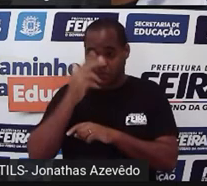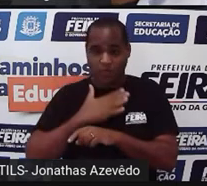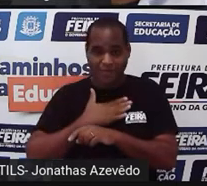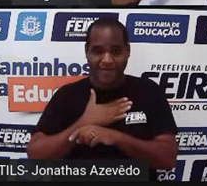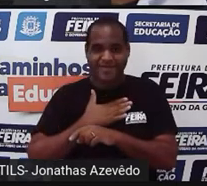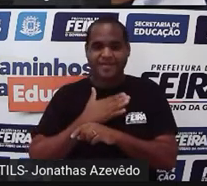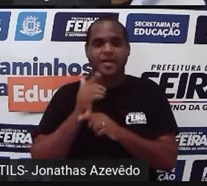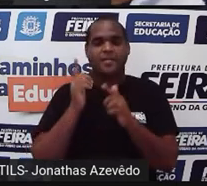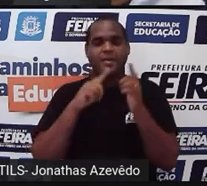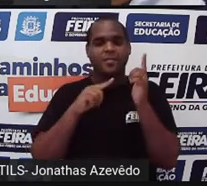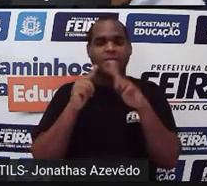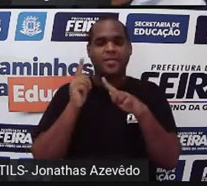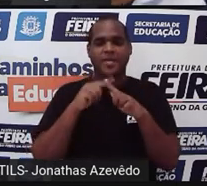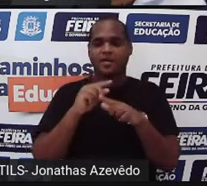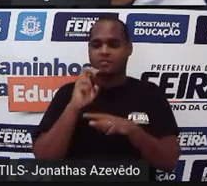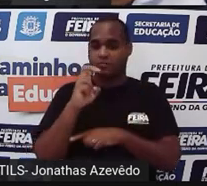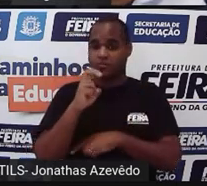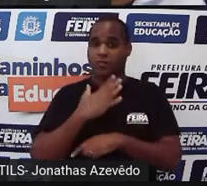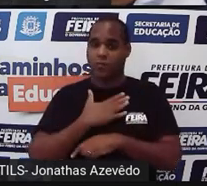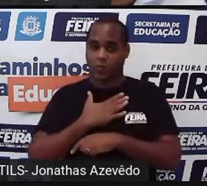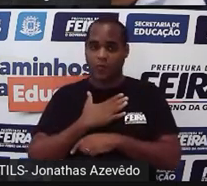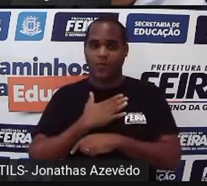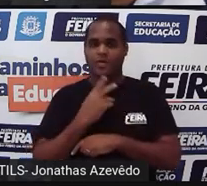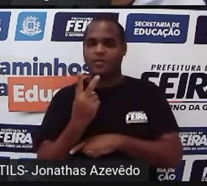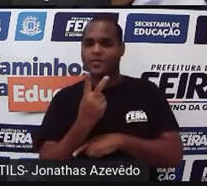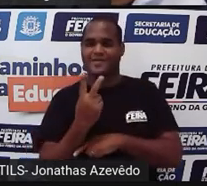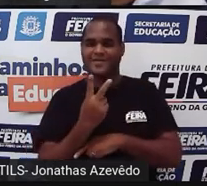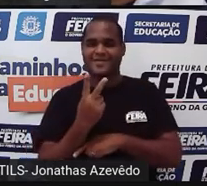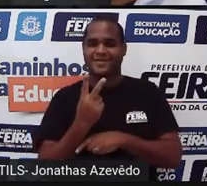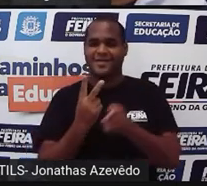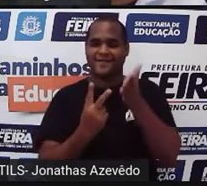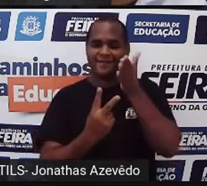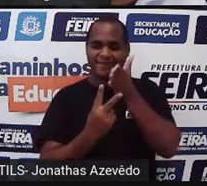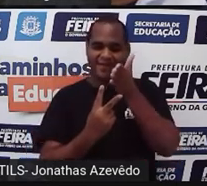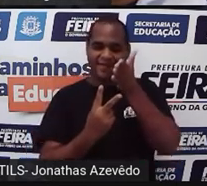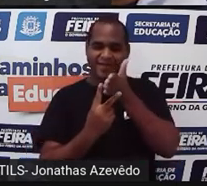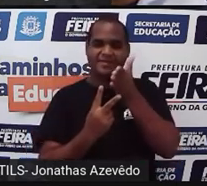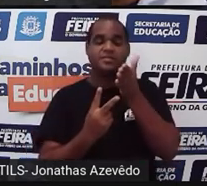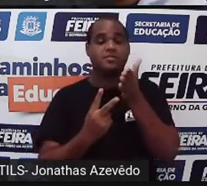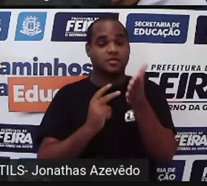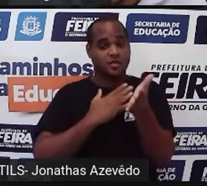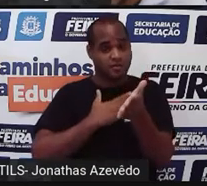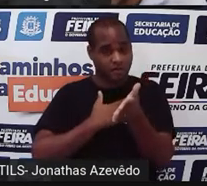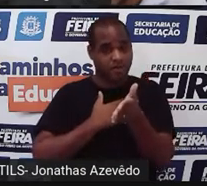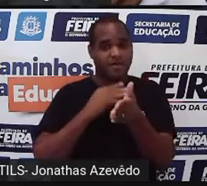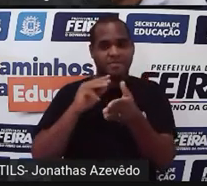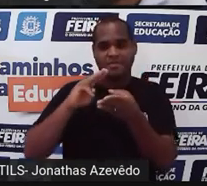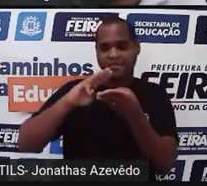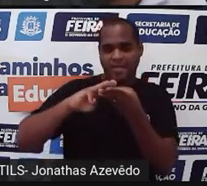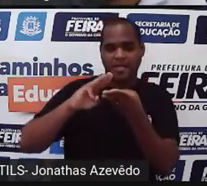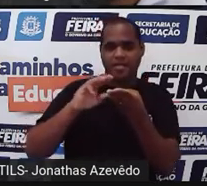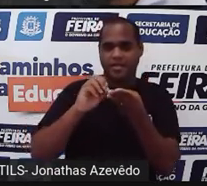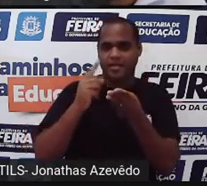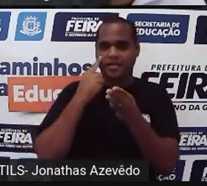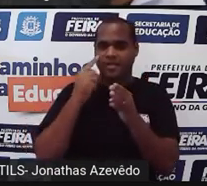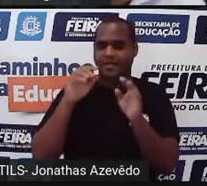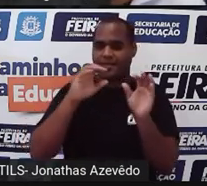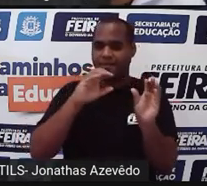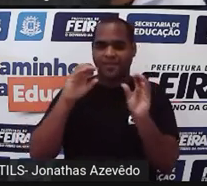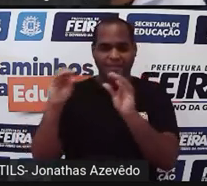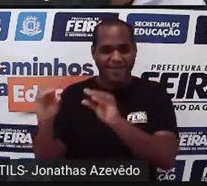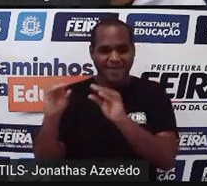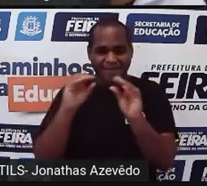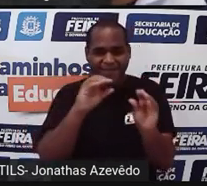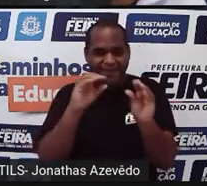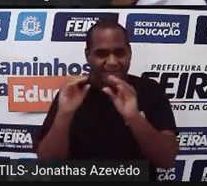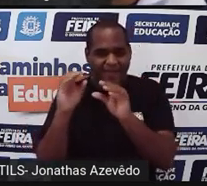duas. E fica dessa forma, ó. Aonde eu pintei ali é as cinco pessoas que gostam de matemática, ou eu tirando ali a parte do